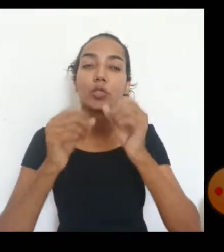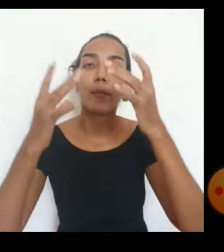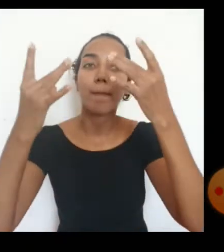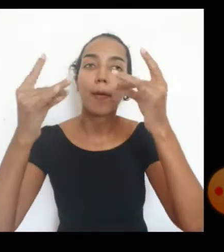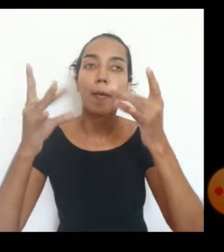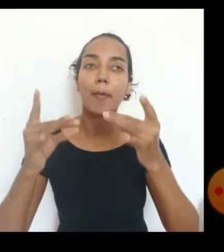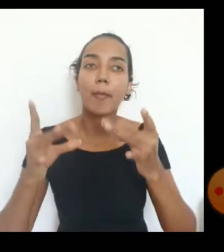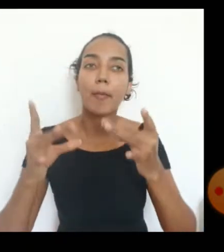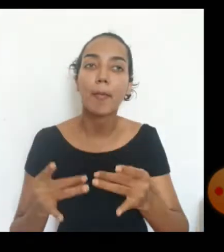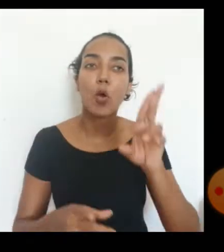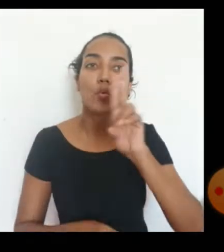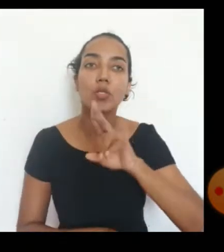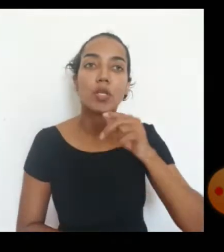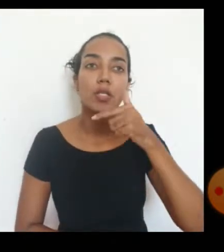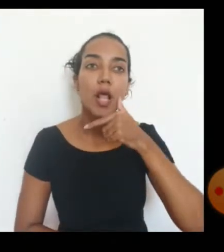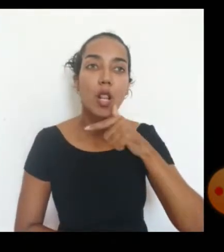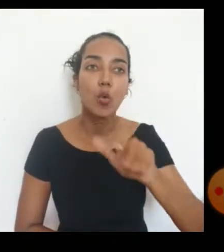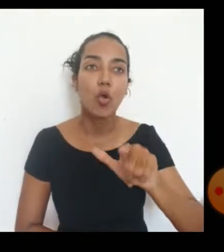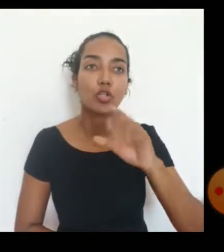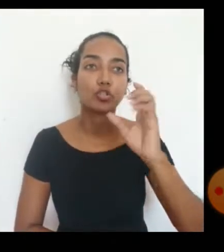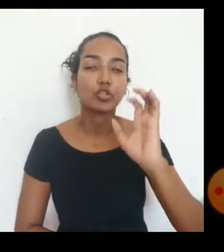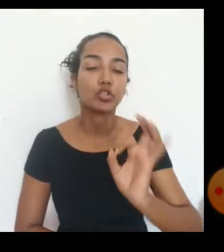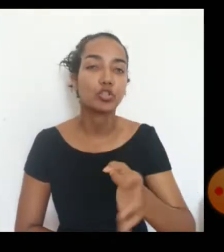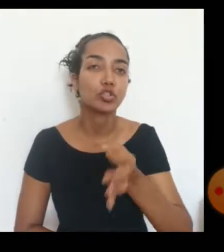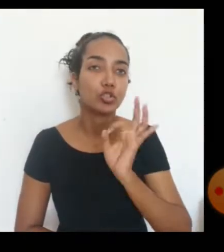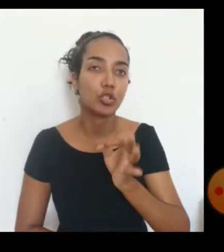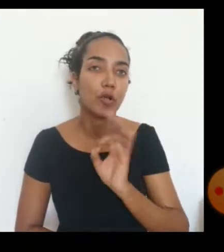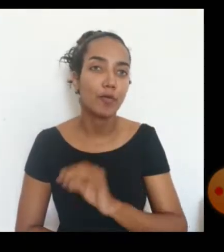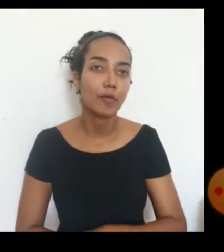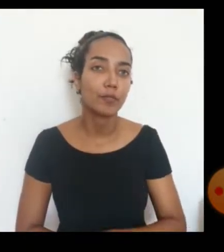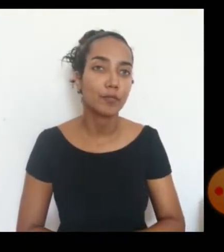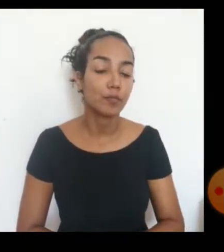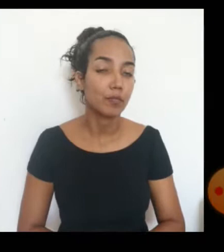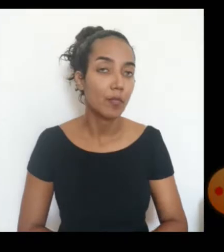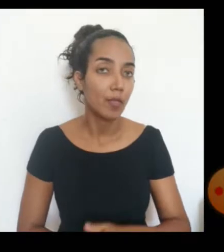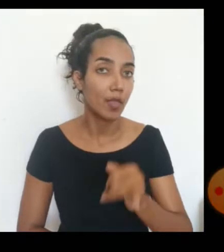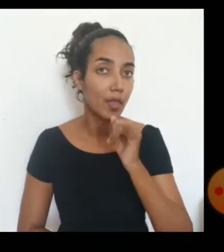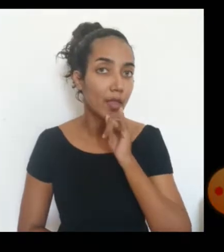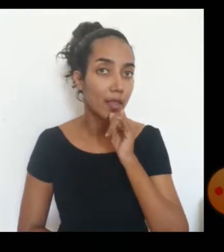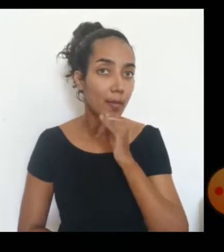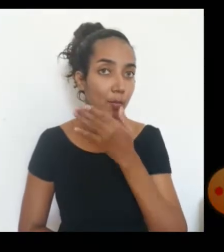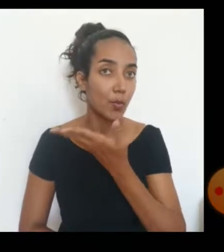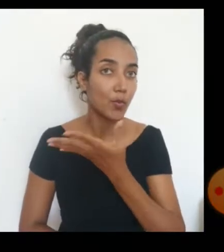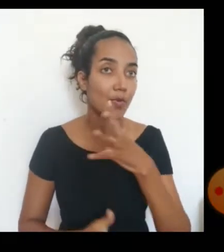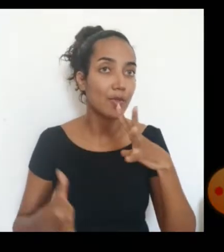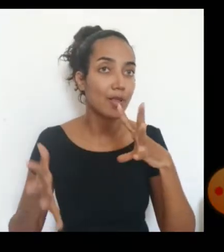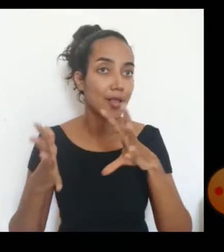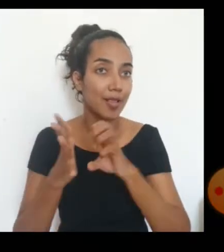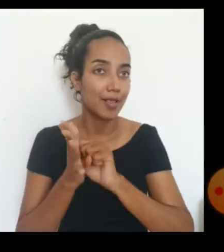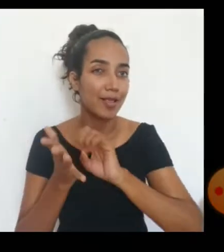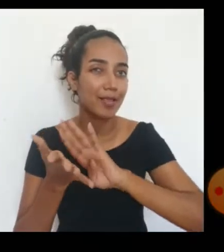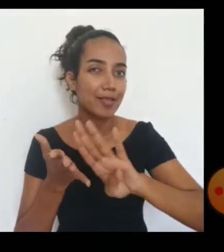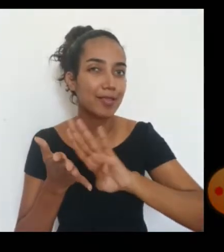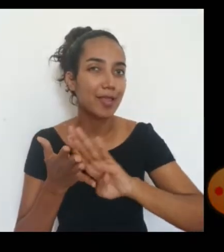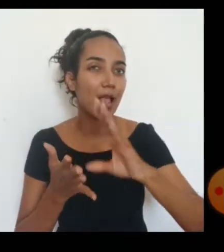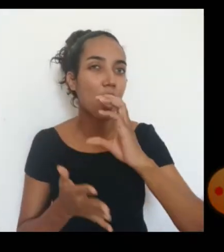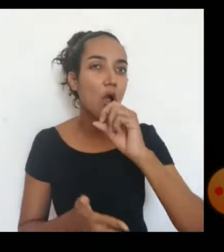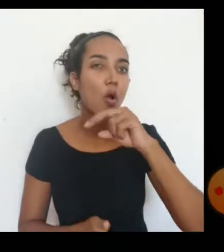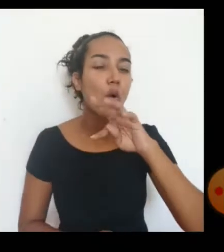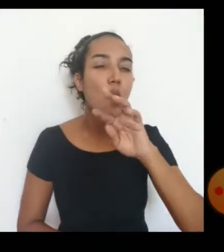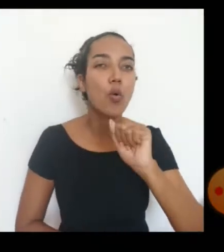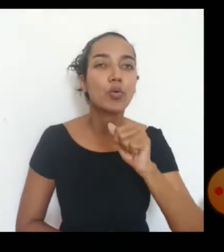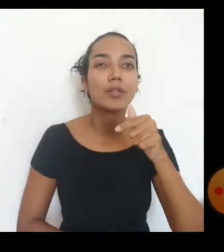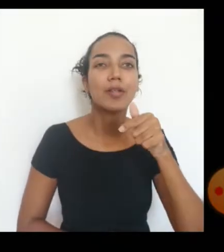classe conta aqui, o que nós temos do ponto de vista de representação na linguagem Java